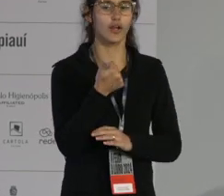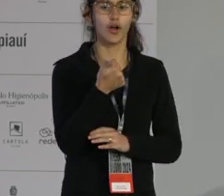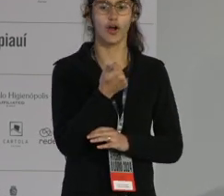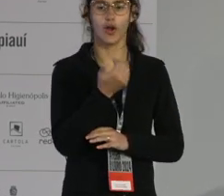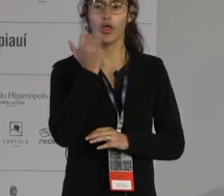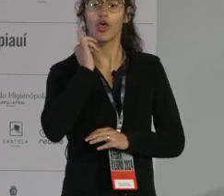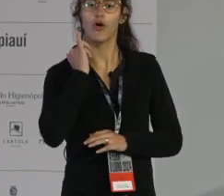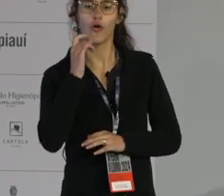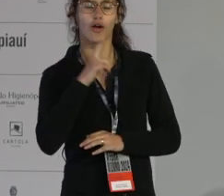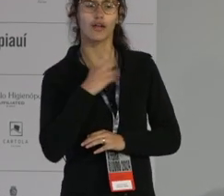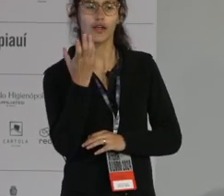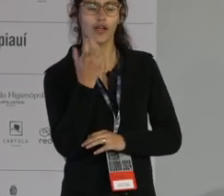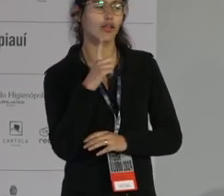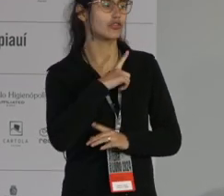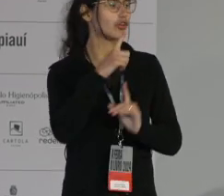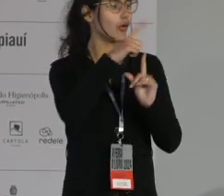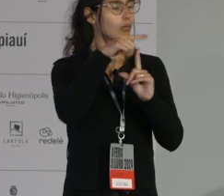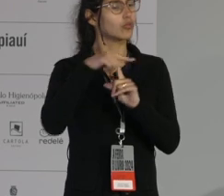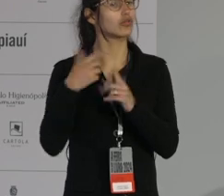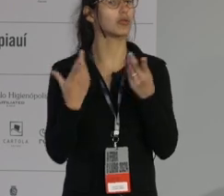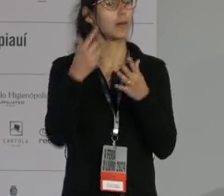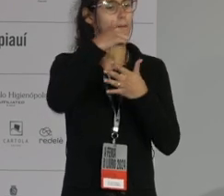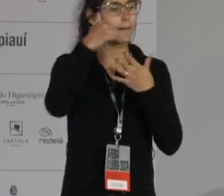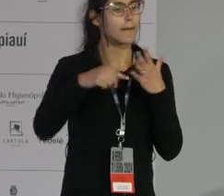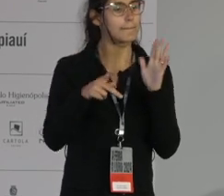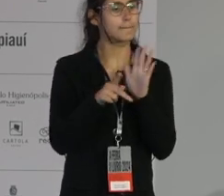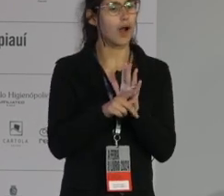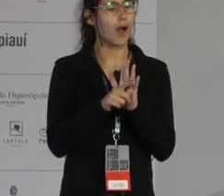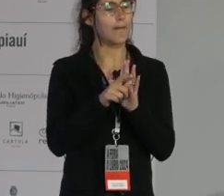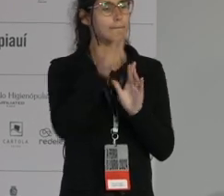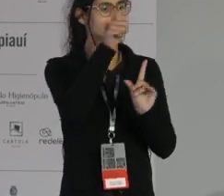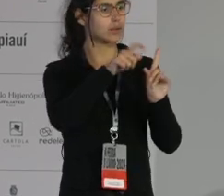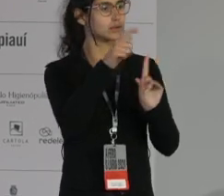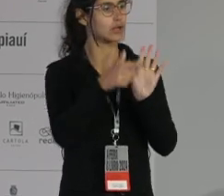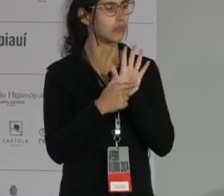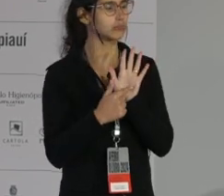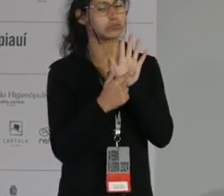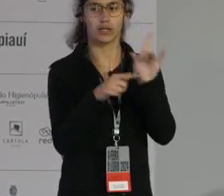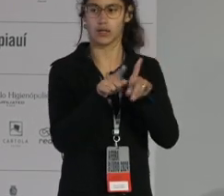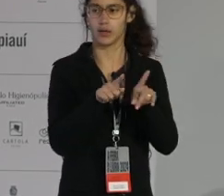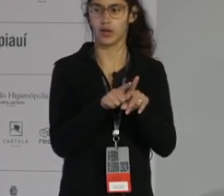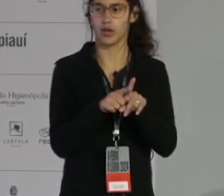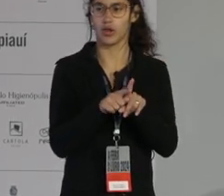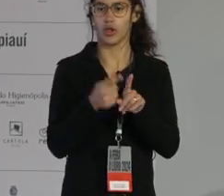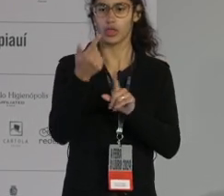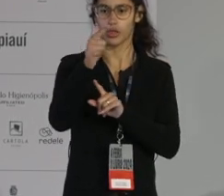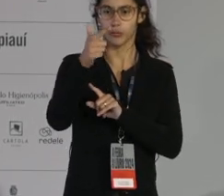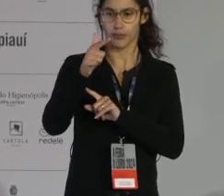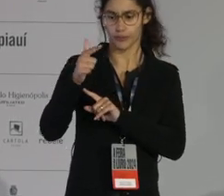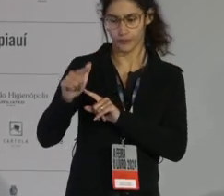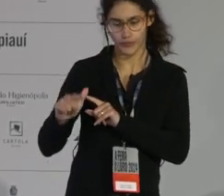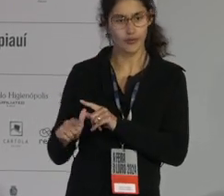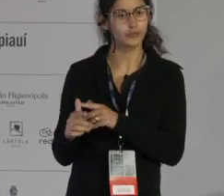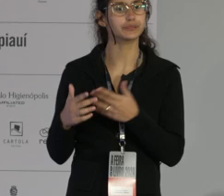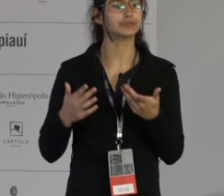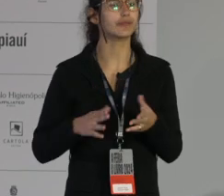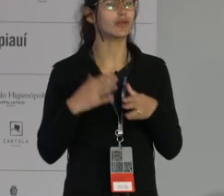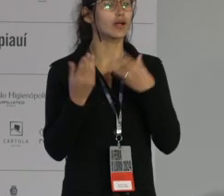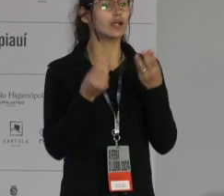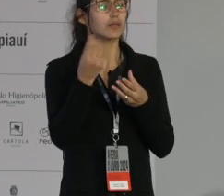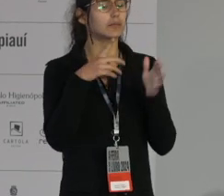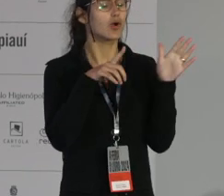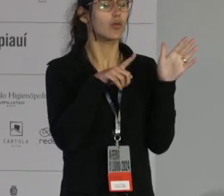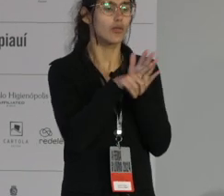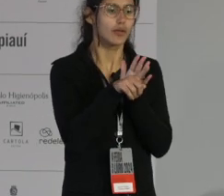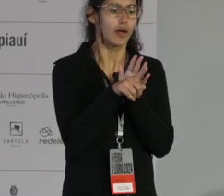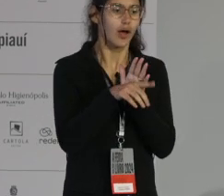Assim, eles criam algum tipo de elementos e personagens que aparecem mais de uma vez. Assim. Então, é isso. Eu queria perguntar